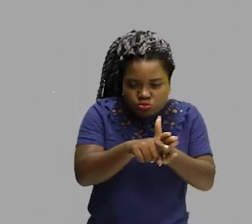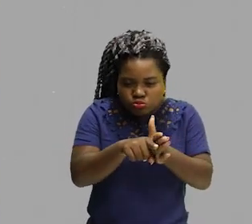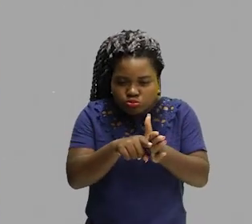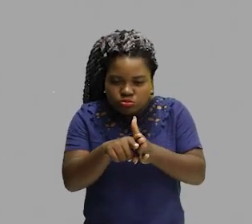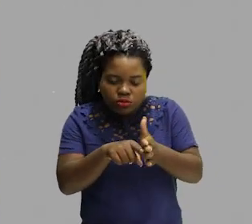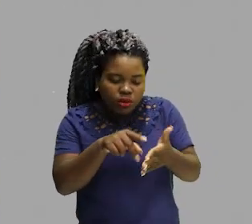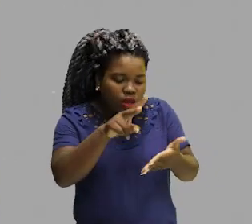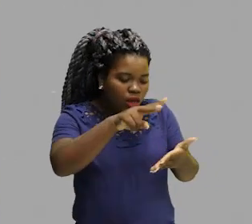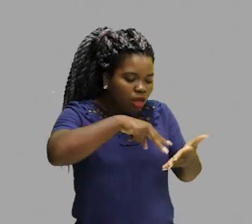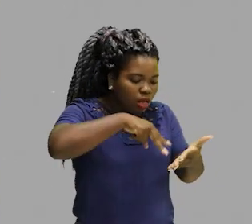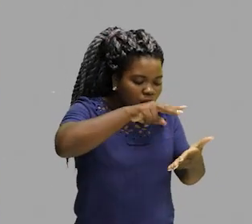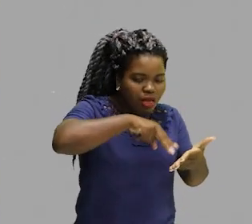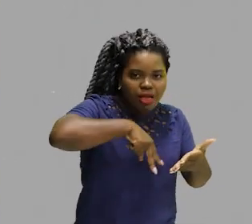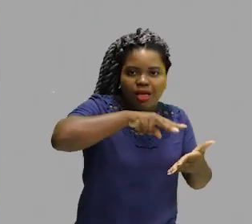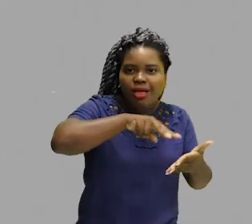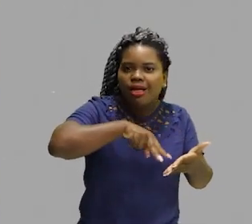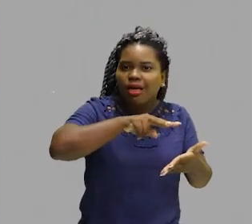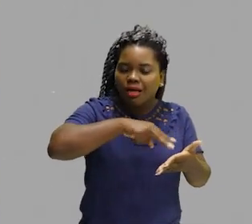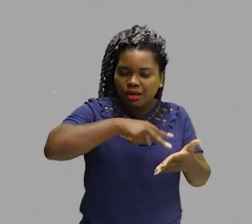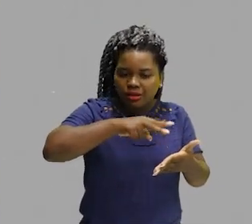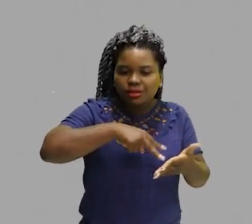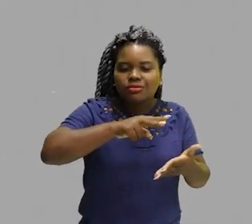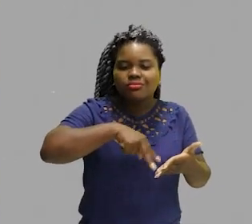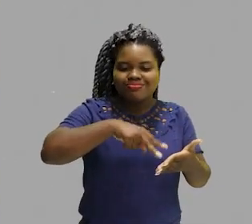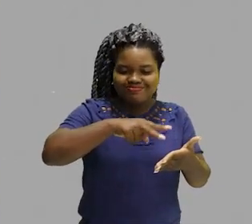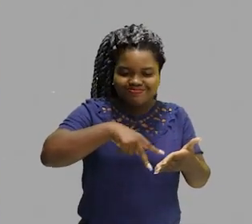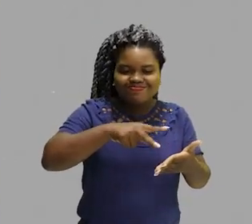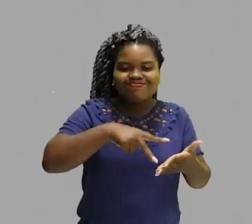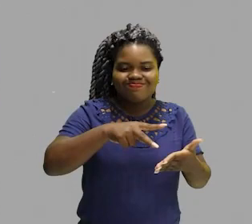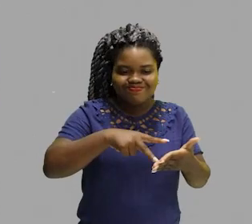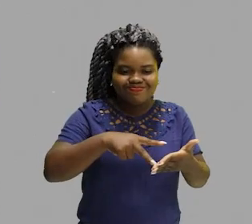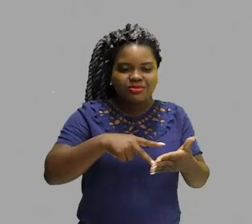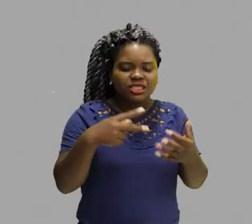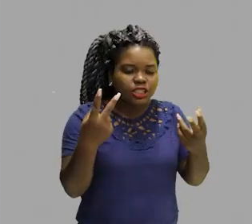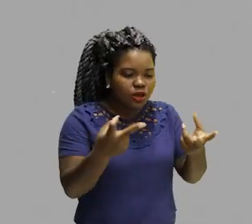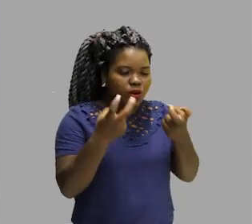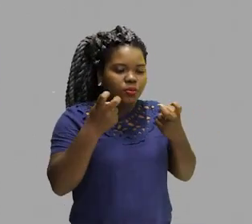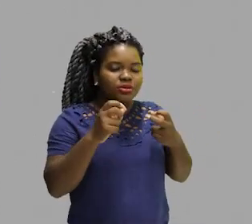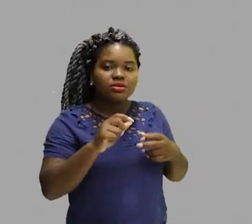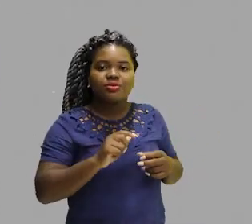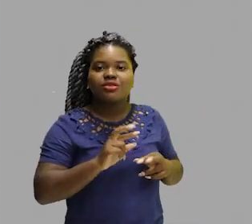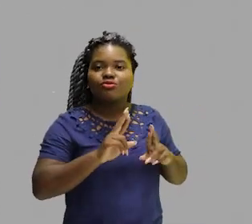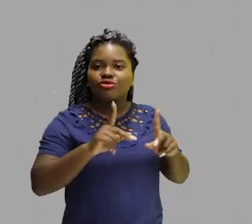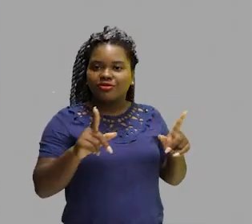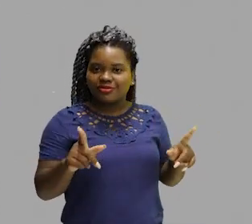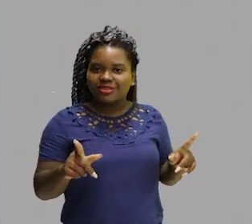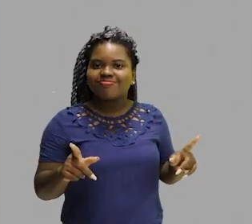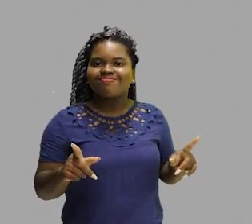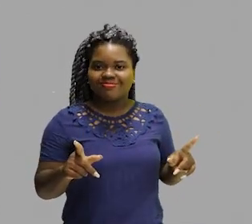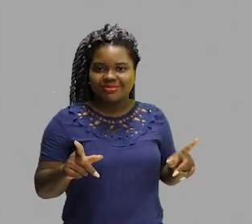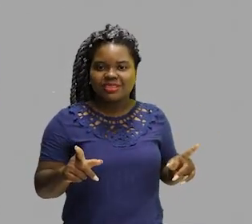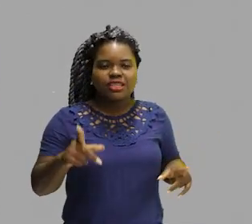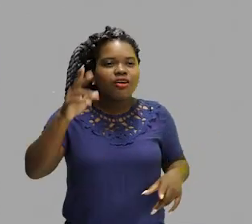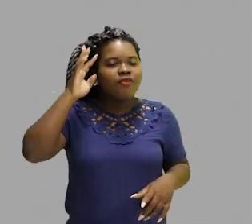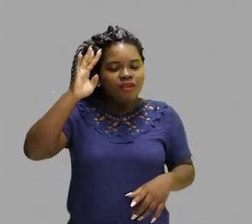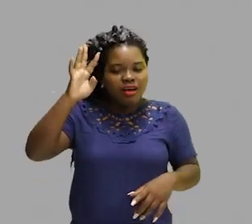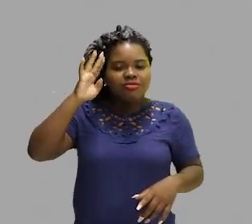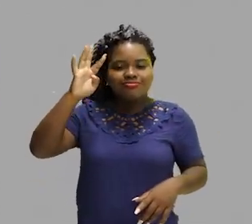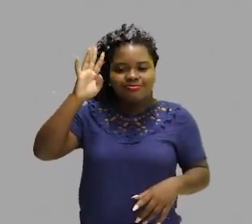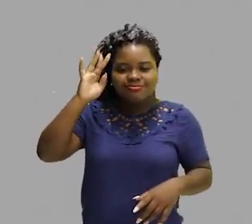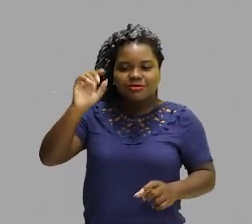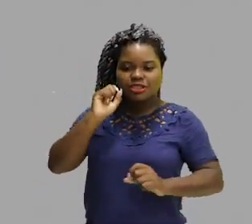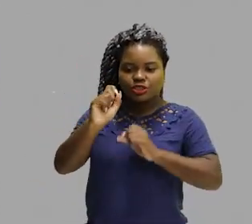um leitor. O homem tem agora uma outra visão. Então isso vai refletir nessas produções,